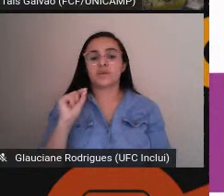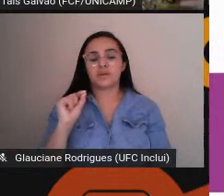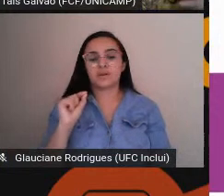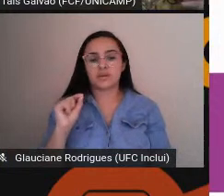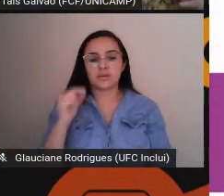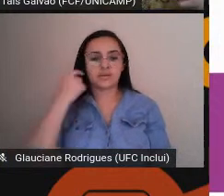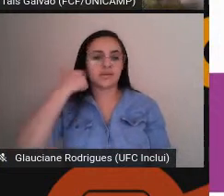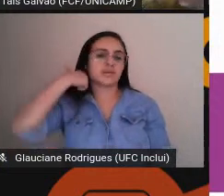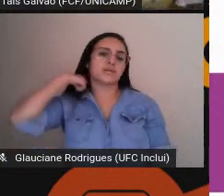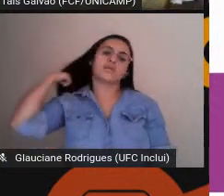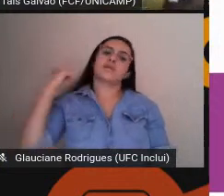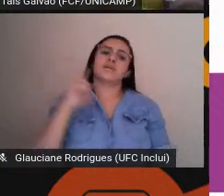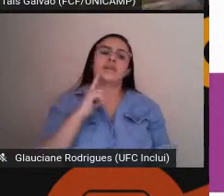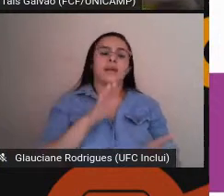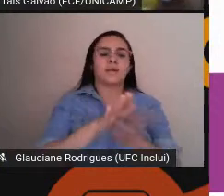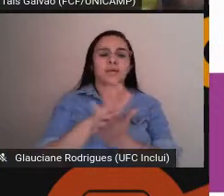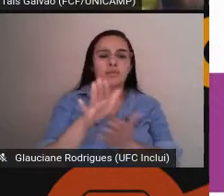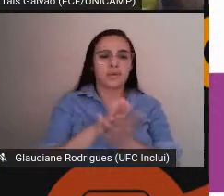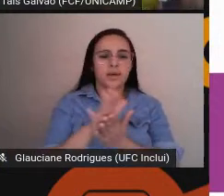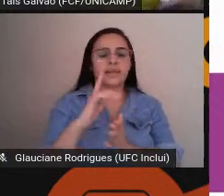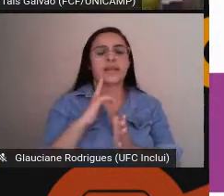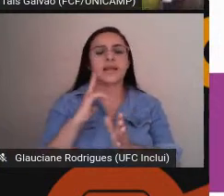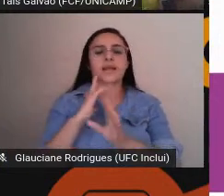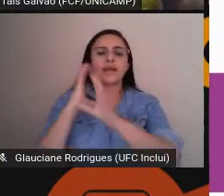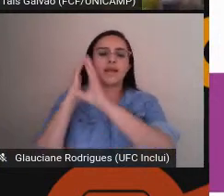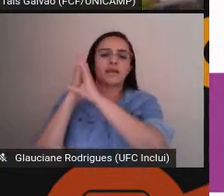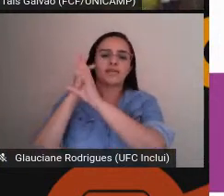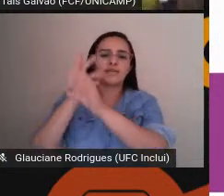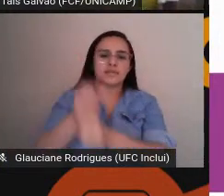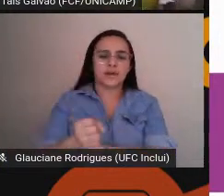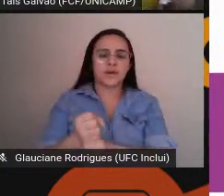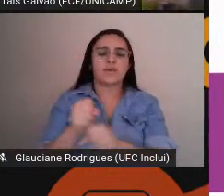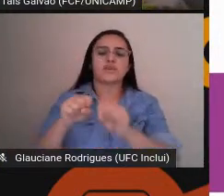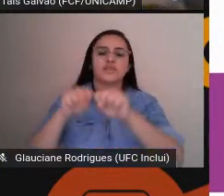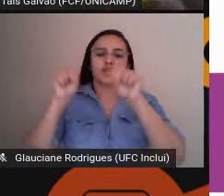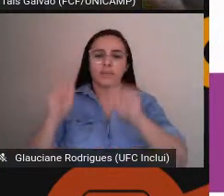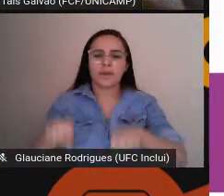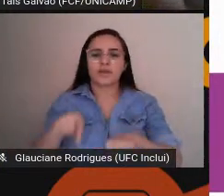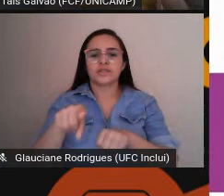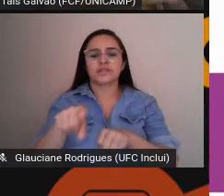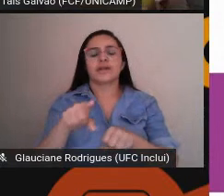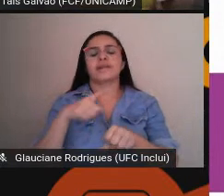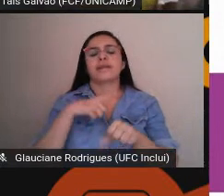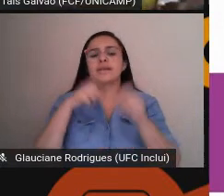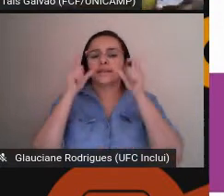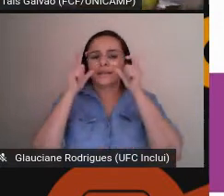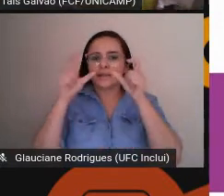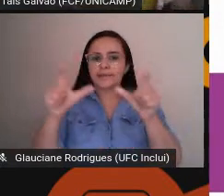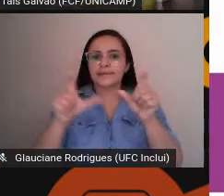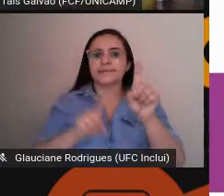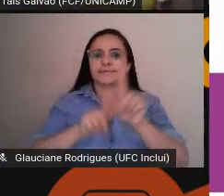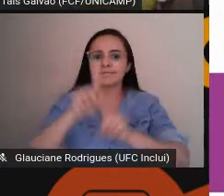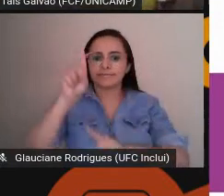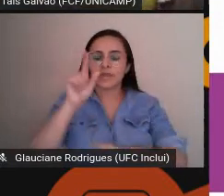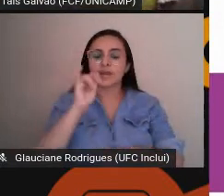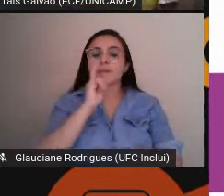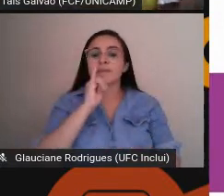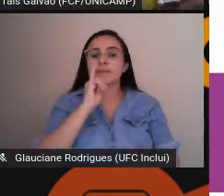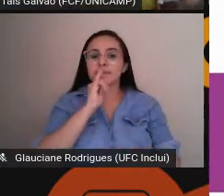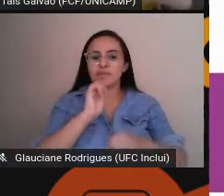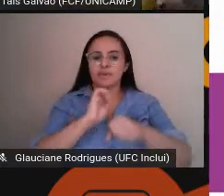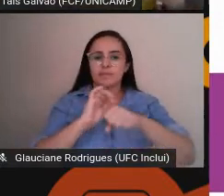tem produções de revisões, são cada vez mais crescentes, o interesse é crescente, né? Com a pandemia, por exemplo, é